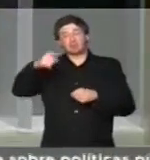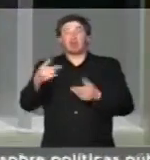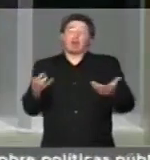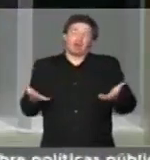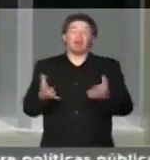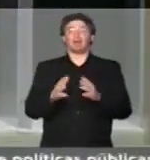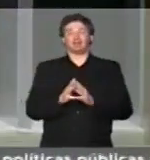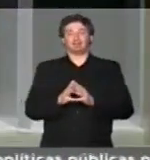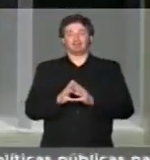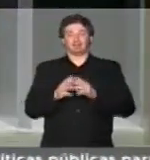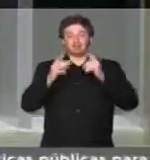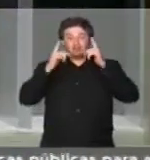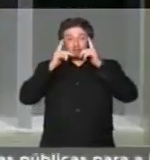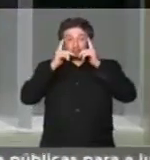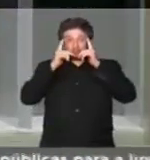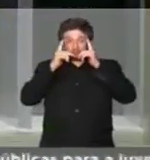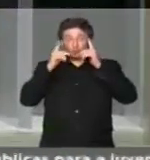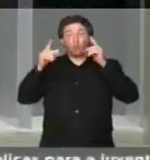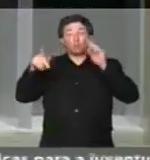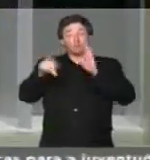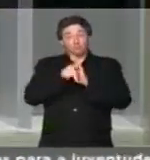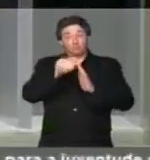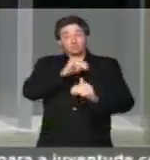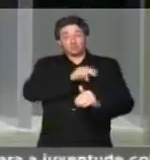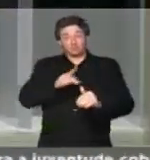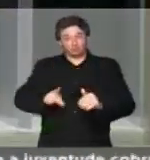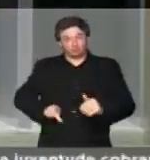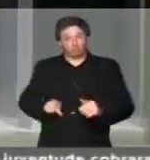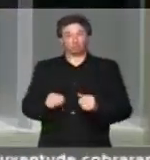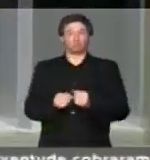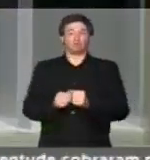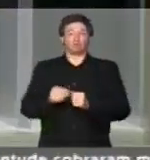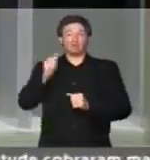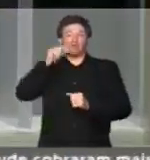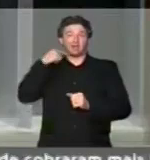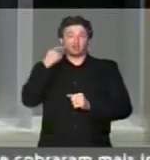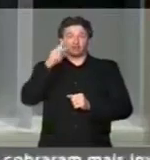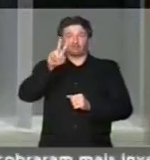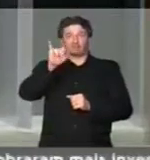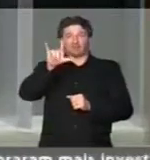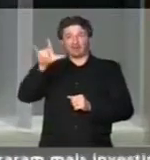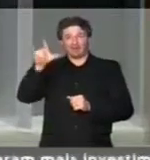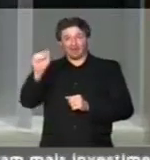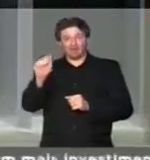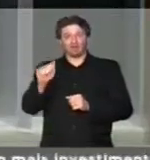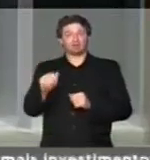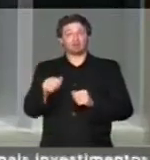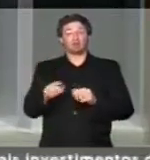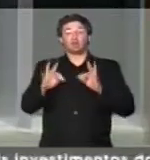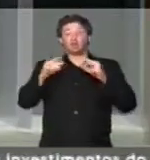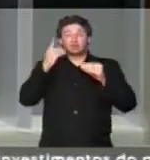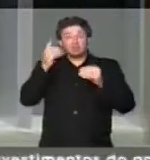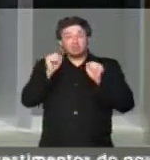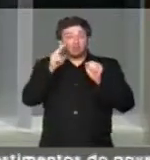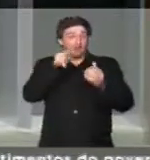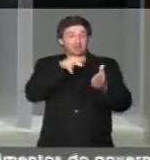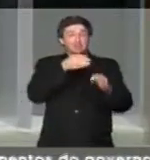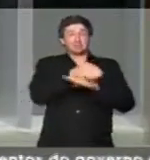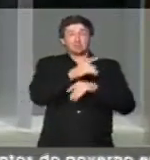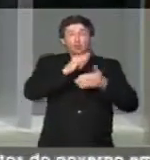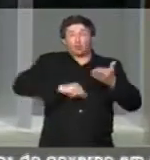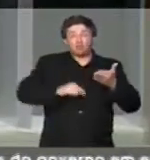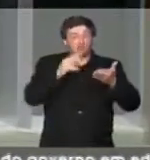com isso o mino públic procuradora minela tá à disposição de todos os colegas disseram